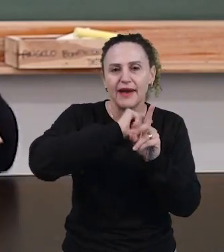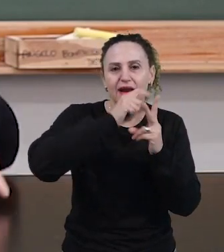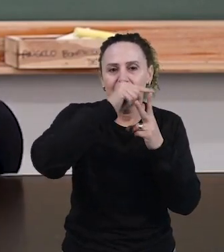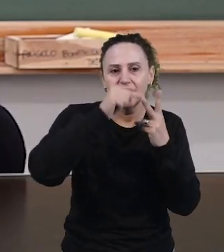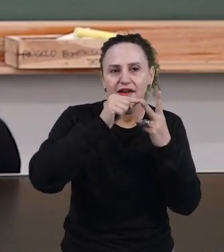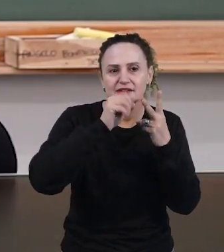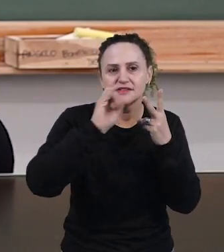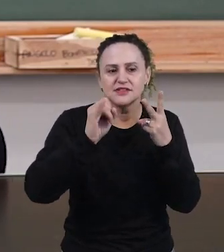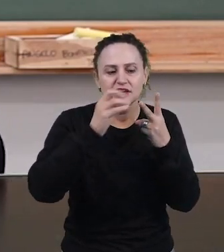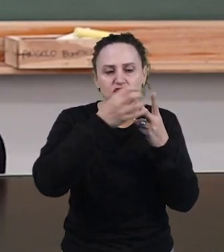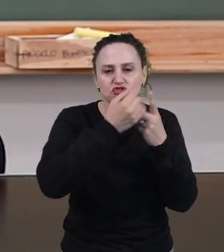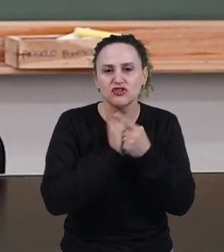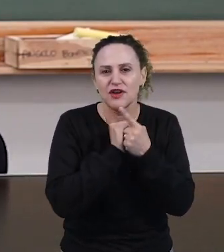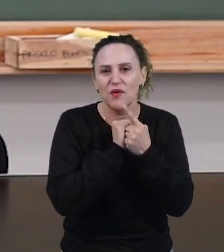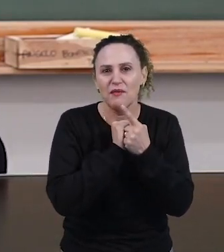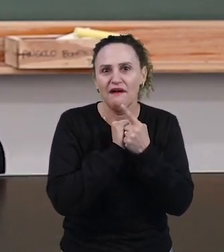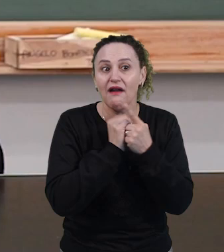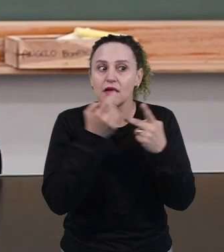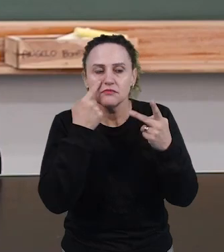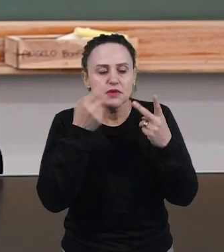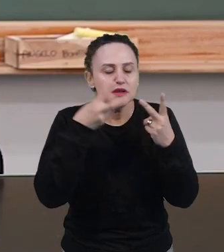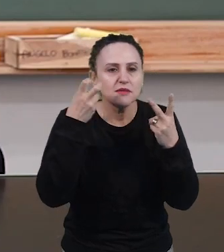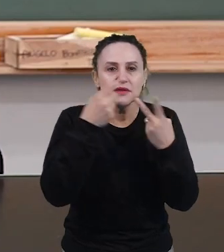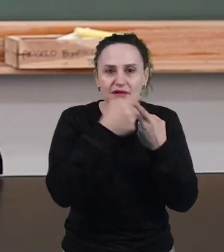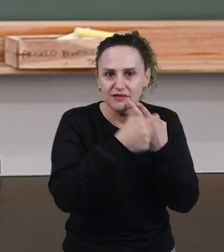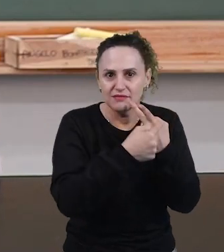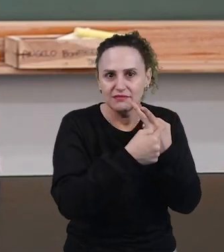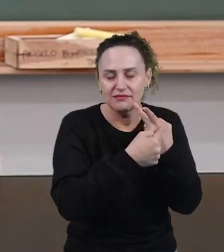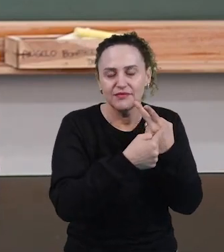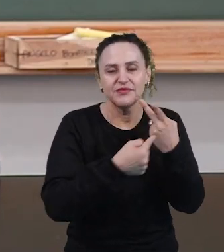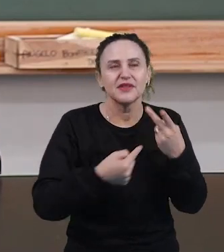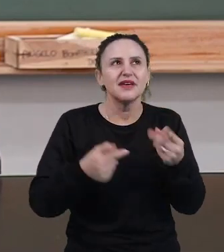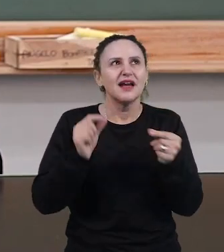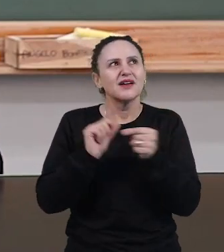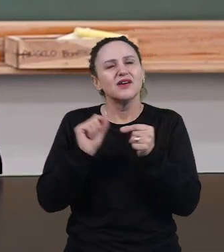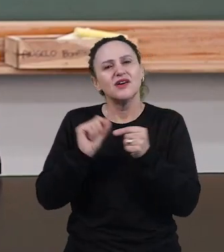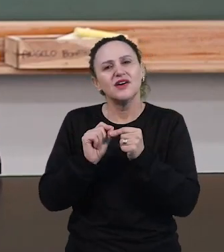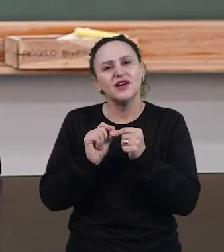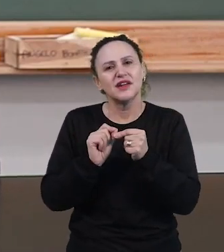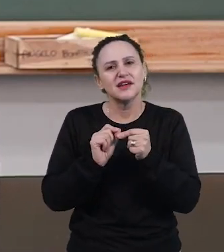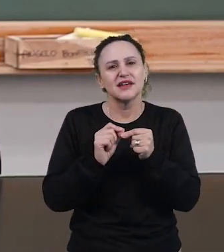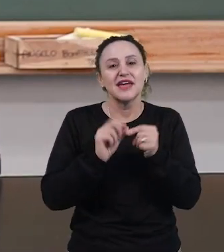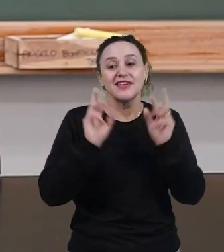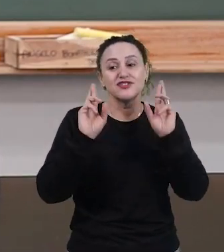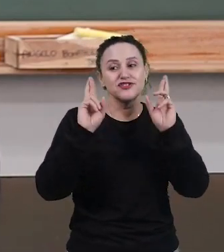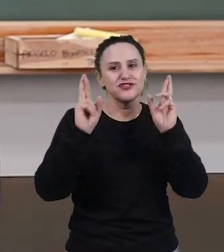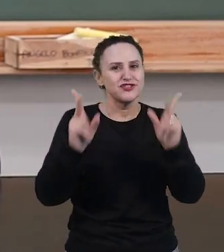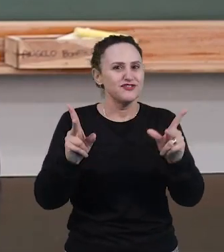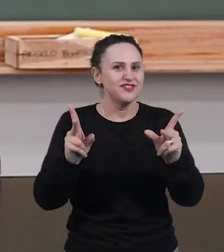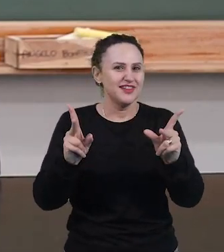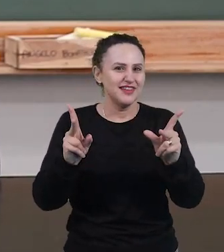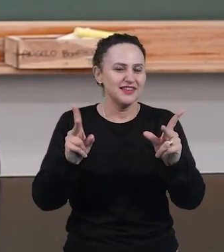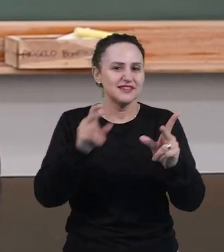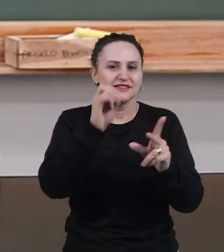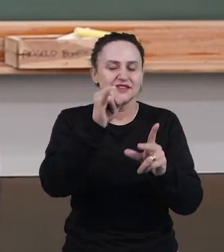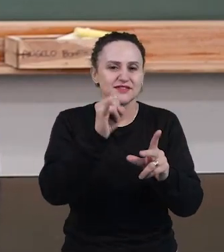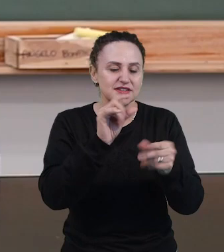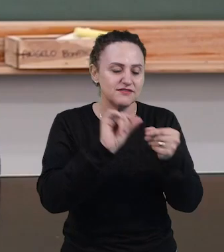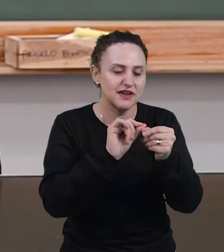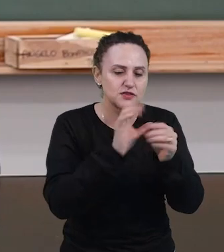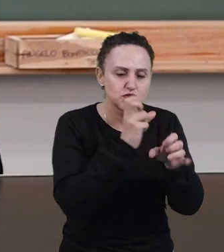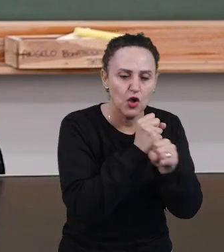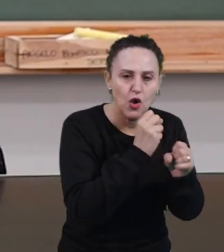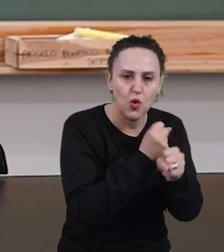uma coisa é eu tirando, outra coisa é quando eu desenho uma conta, por exemplo, e digo, tá, 2 mais 2, daqui eu não sei,